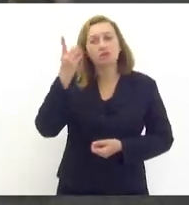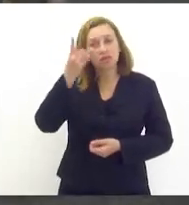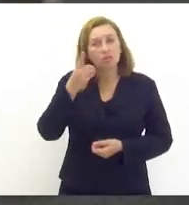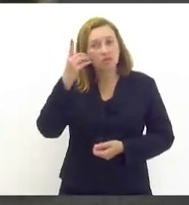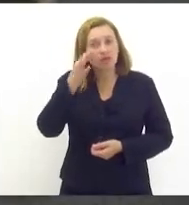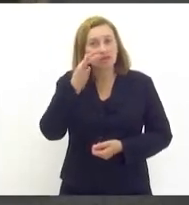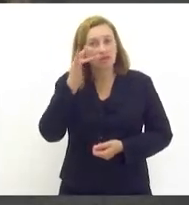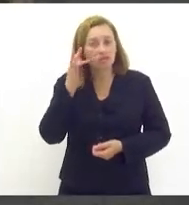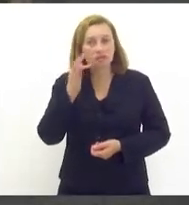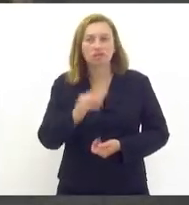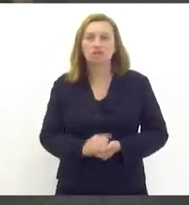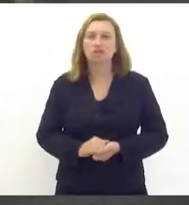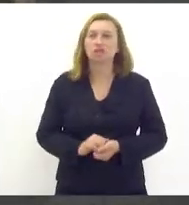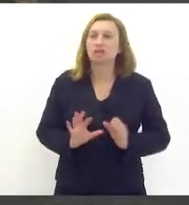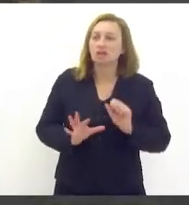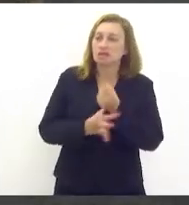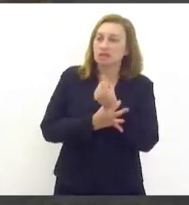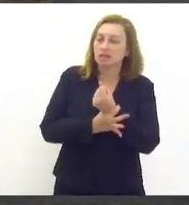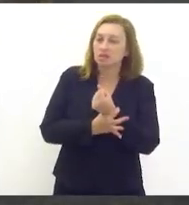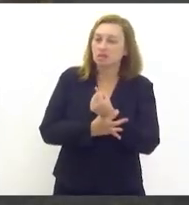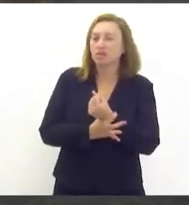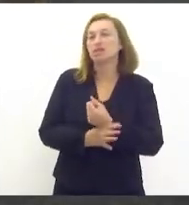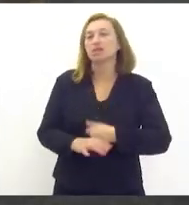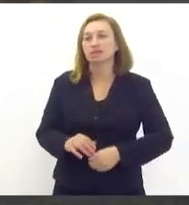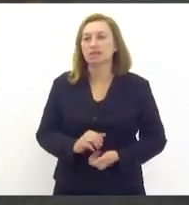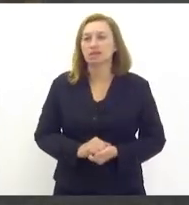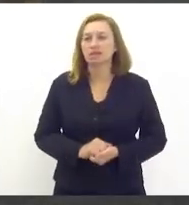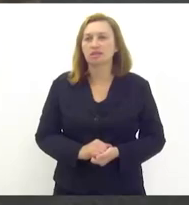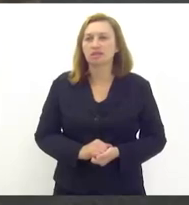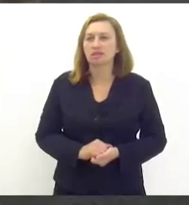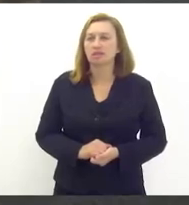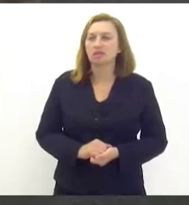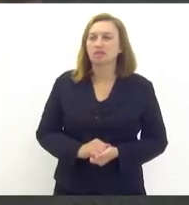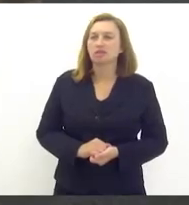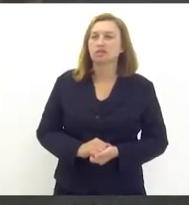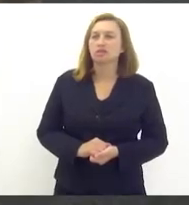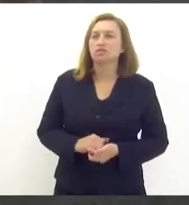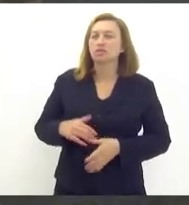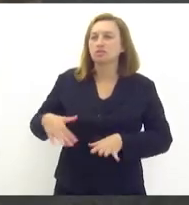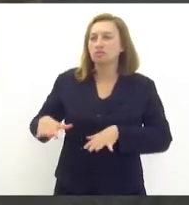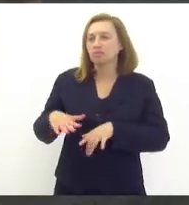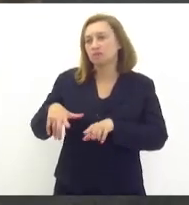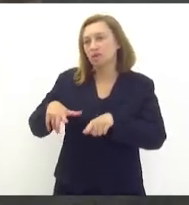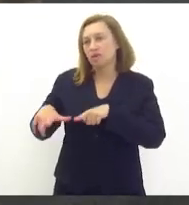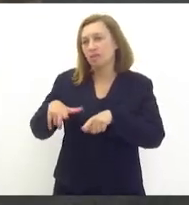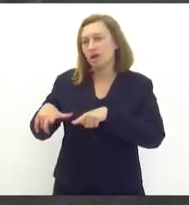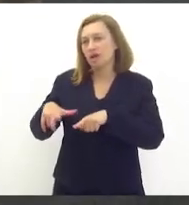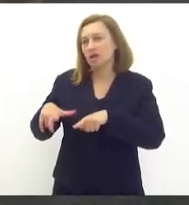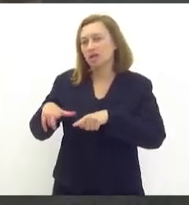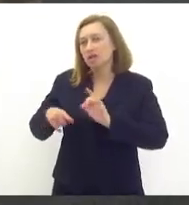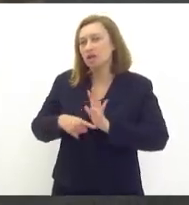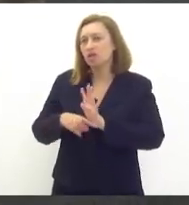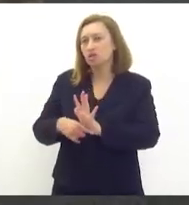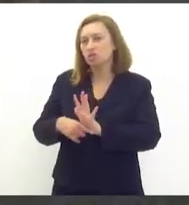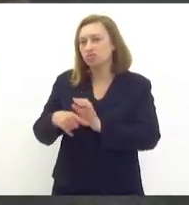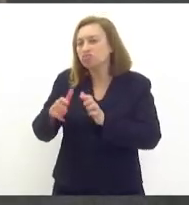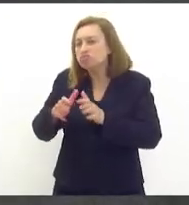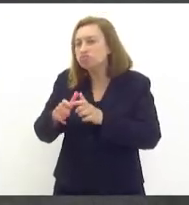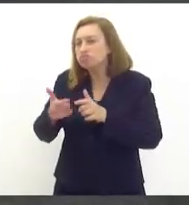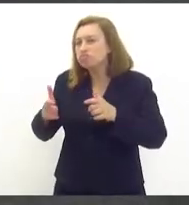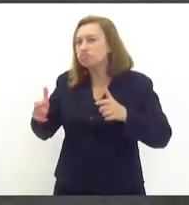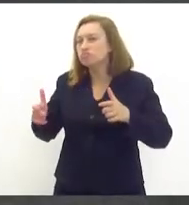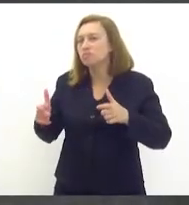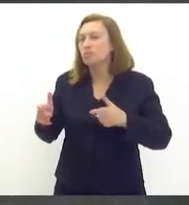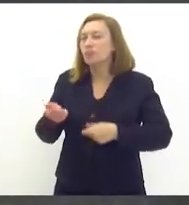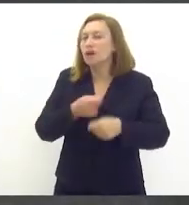Flávio serafini da garantia de um mercado muito pulsante de um mercado que contribui enormemente para